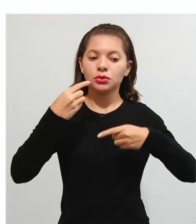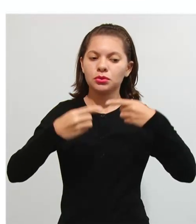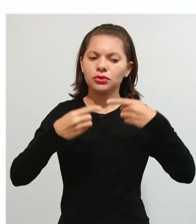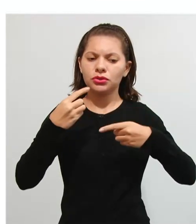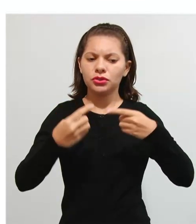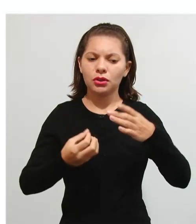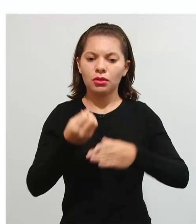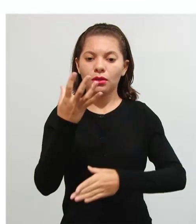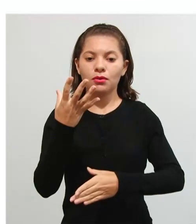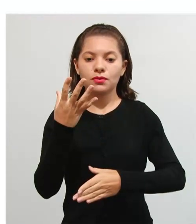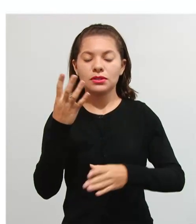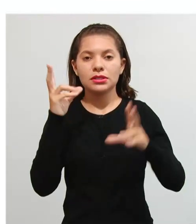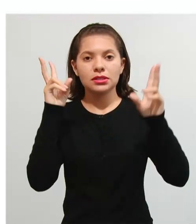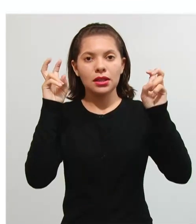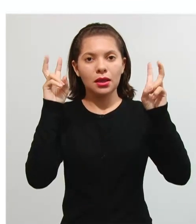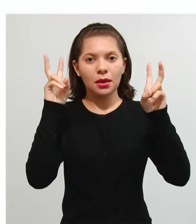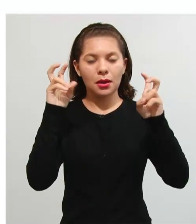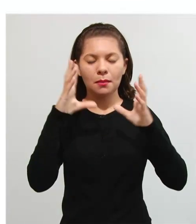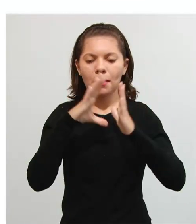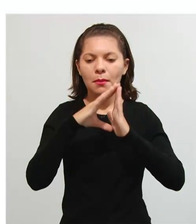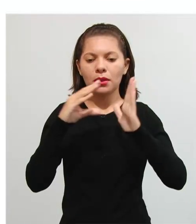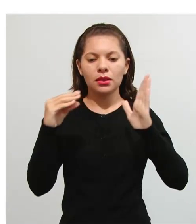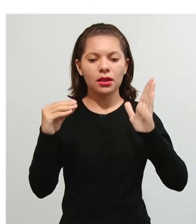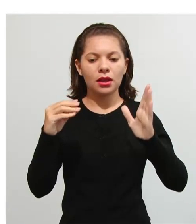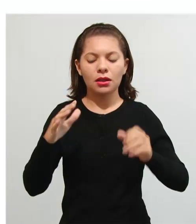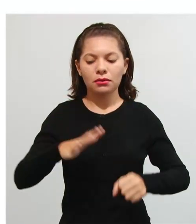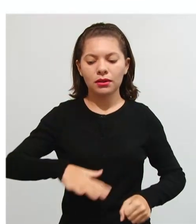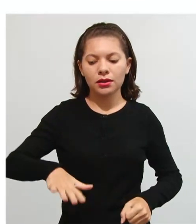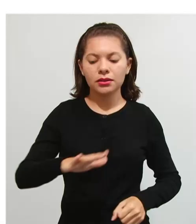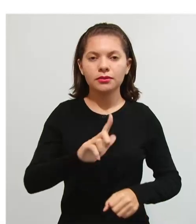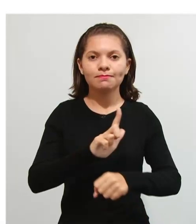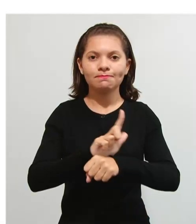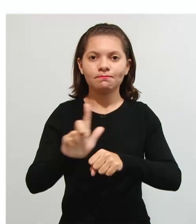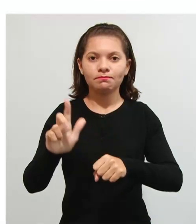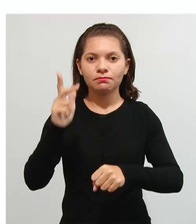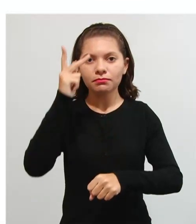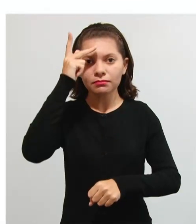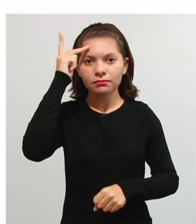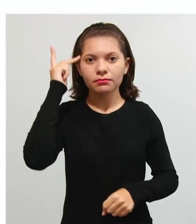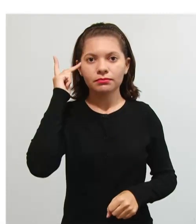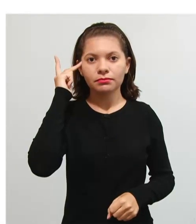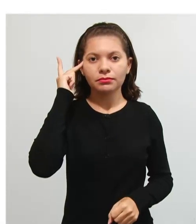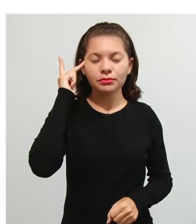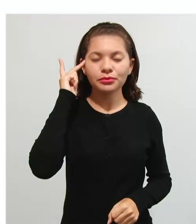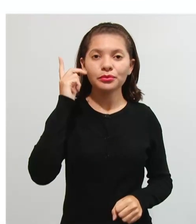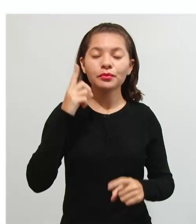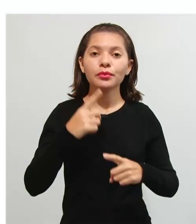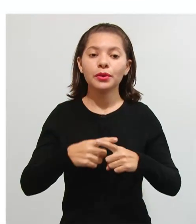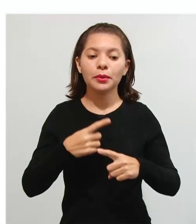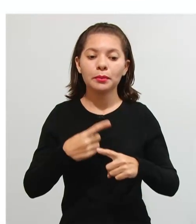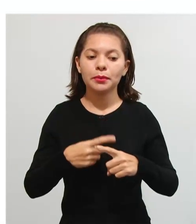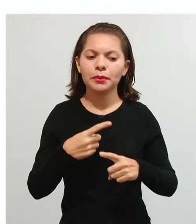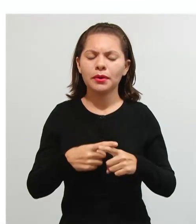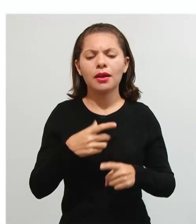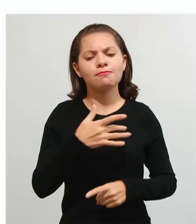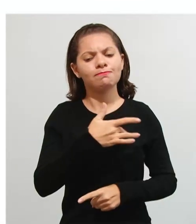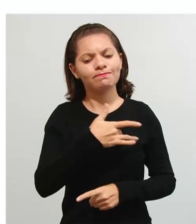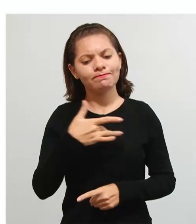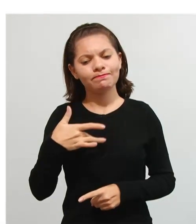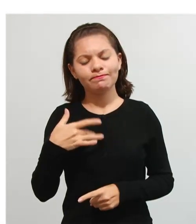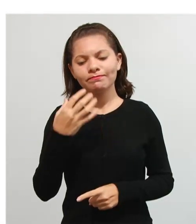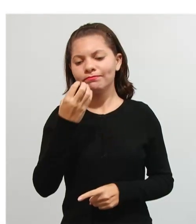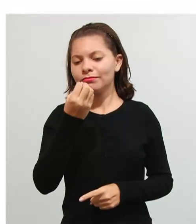novas tendências nessa área de gestão de pessoas para a promoção do bem-estar das